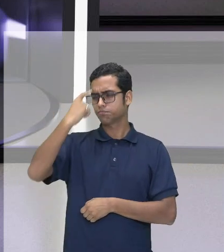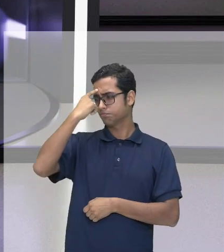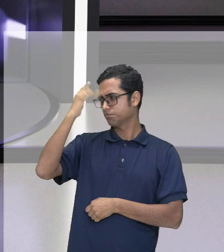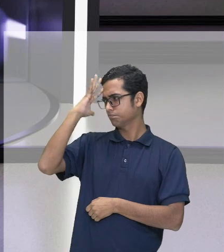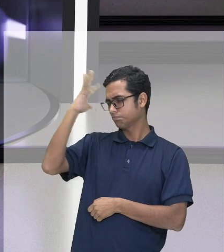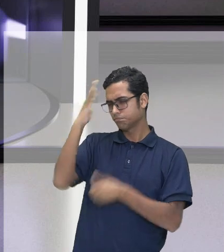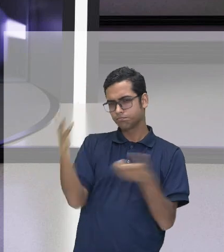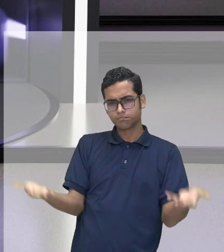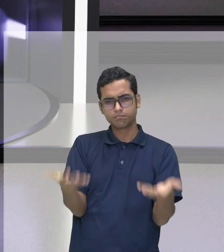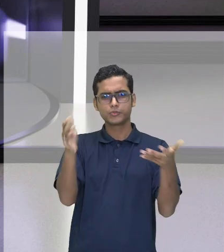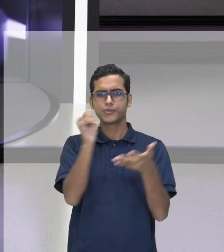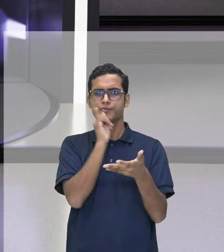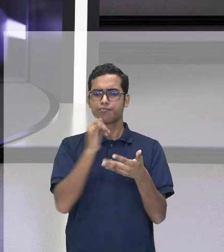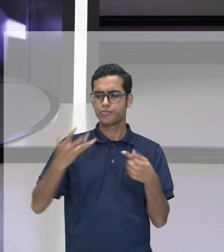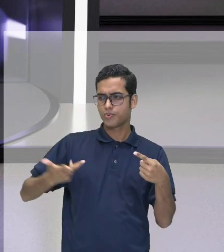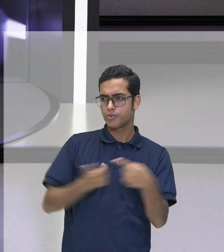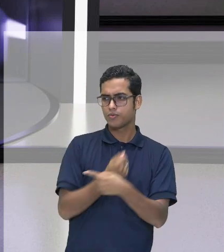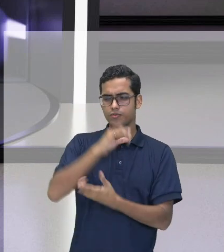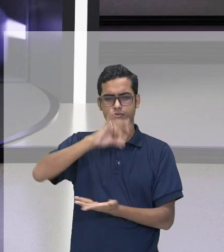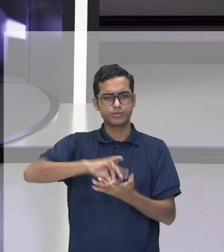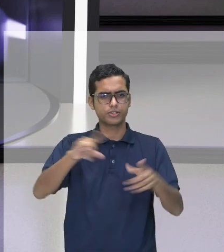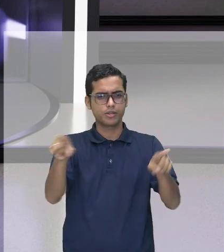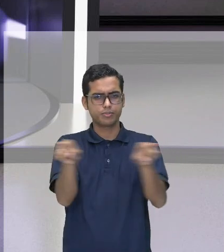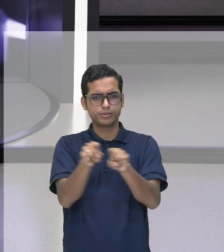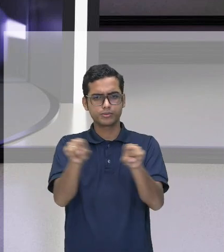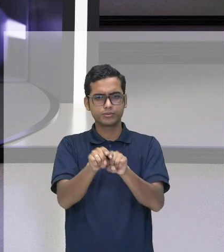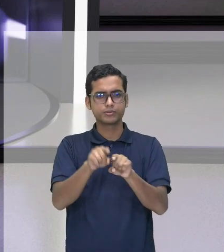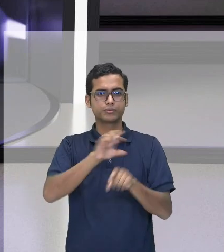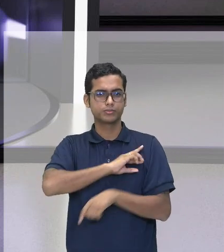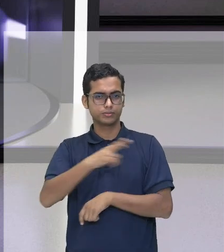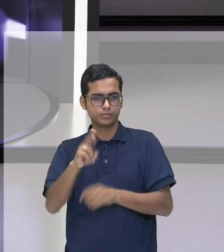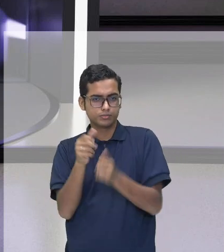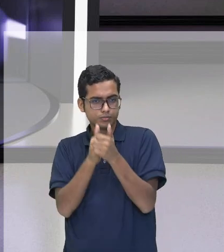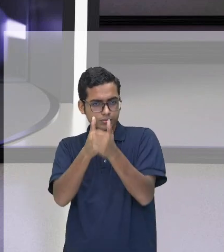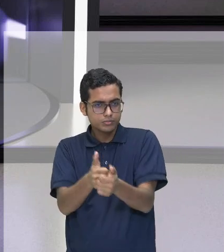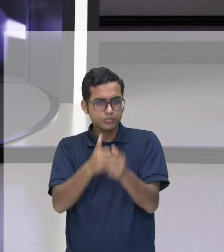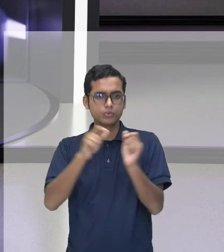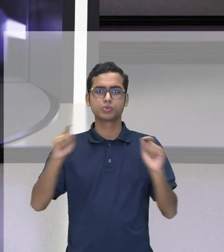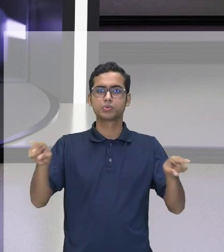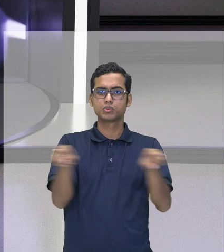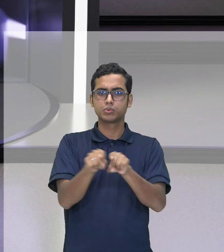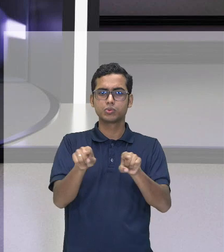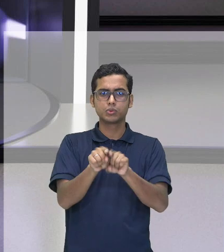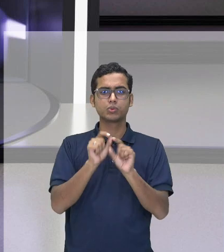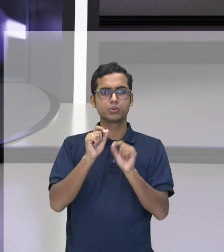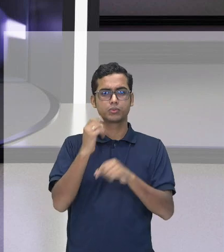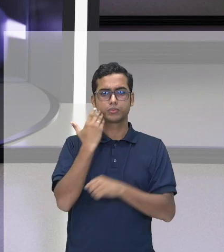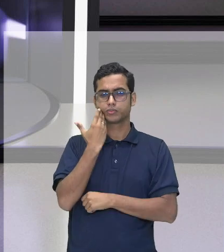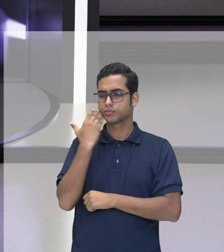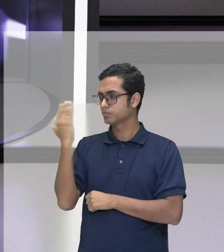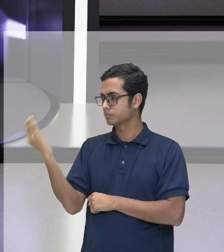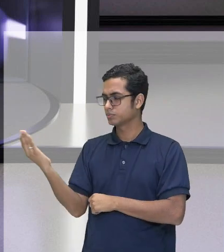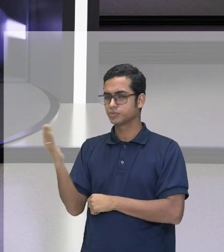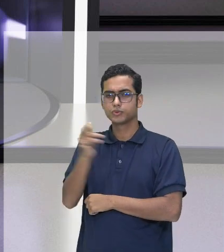grandes exemplos que falam sobre a questão religiosa, que aqui são exemplos